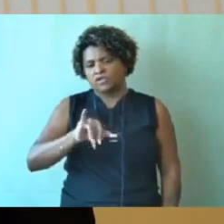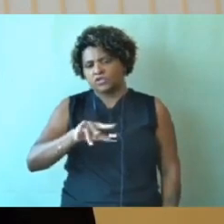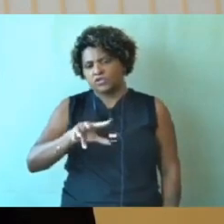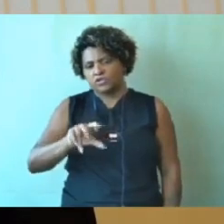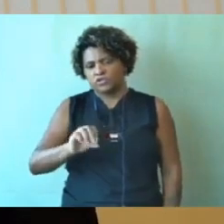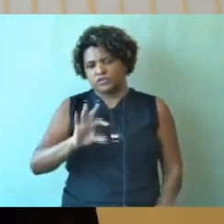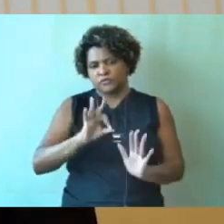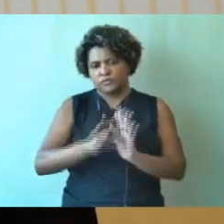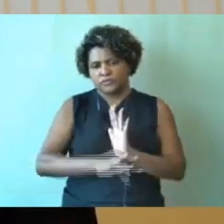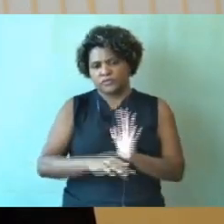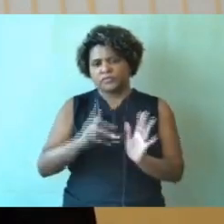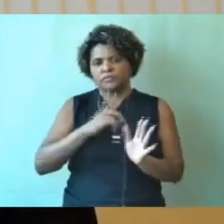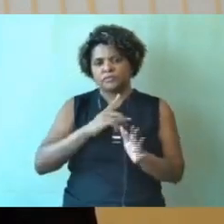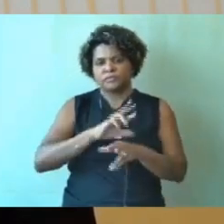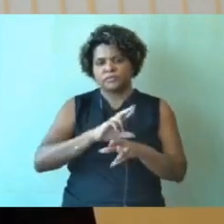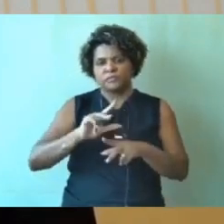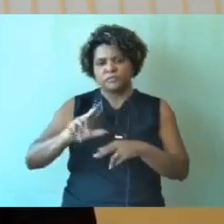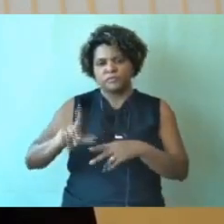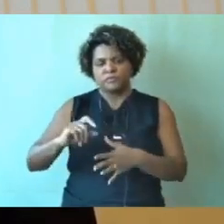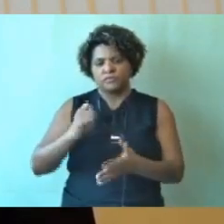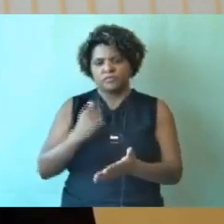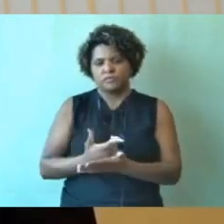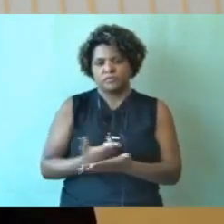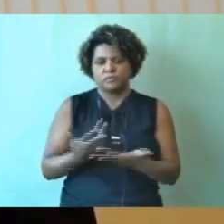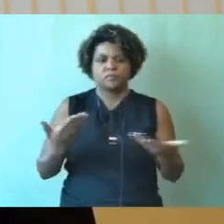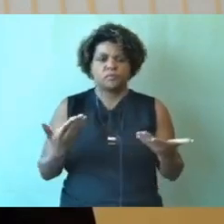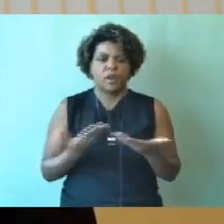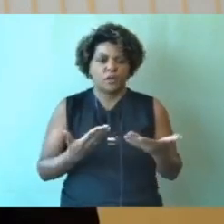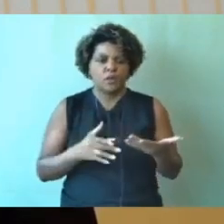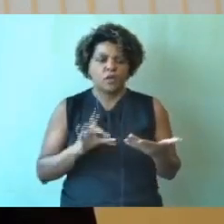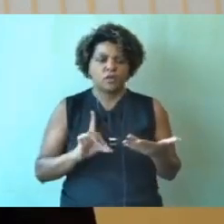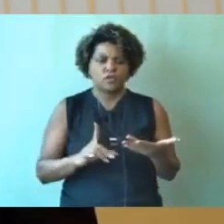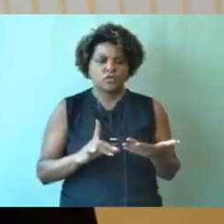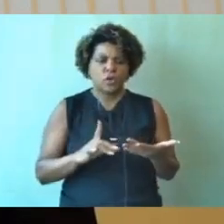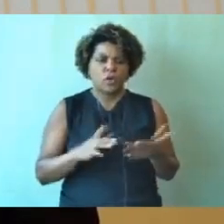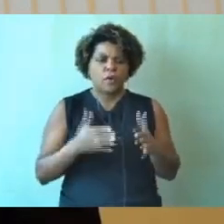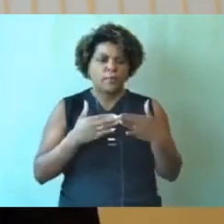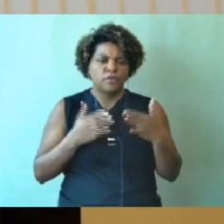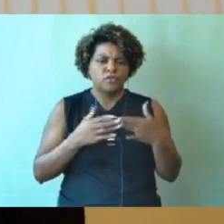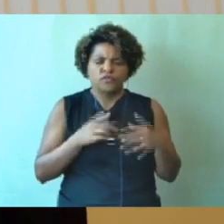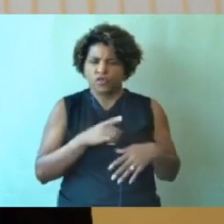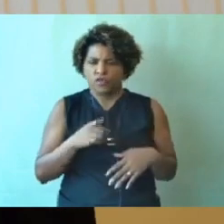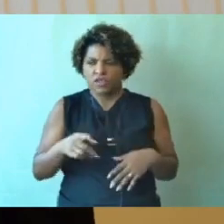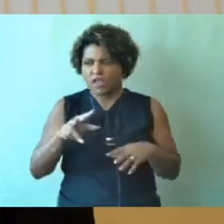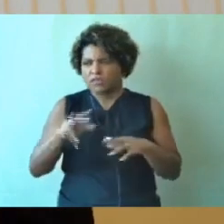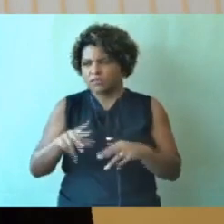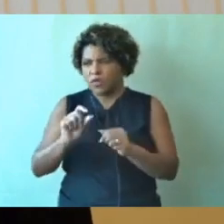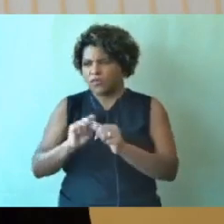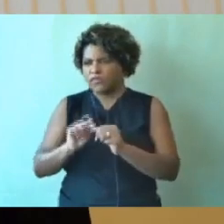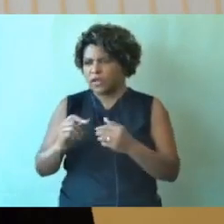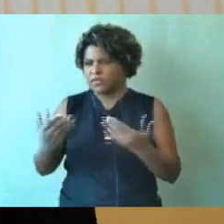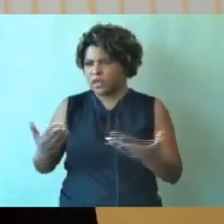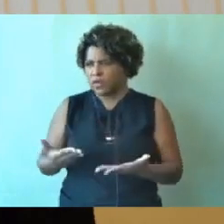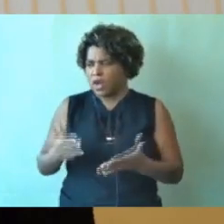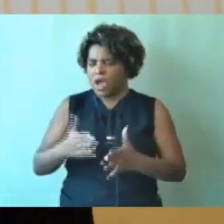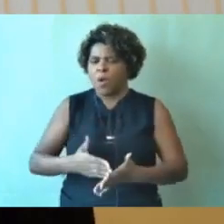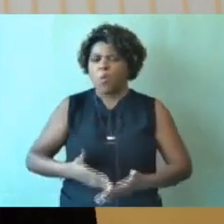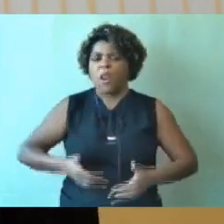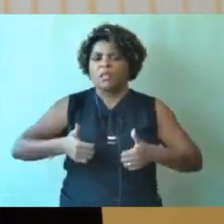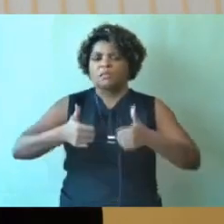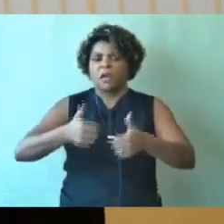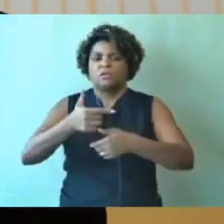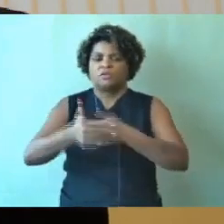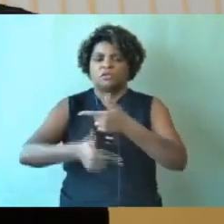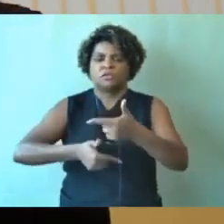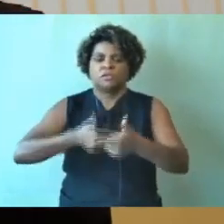de remuneração. Agora é só cobrar vocês, como está fazendo hoje, e outros dias, cobrar a qualidade de serviço. Nós